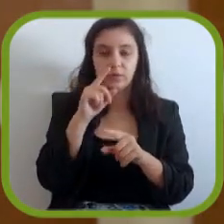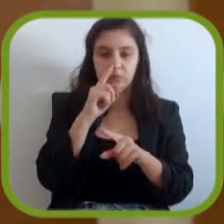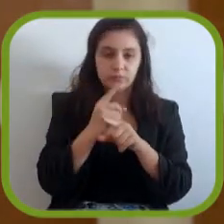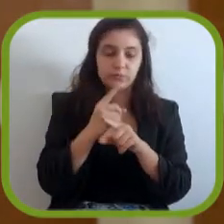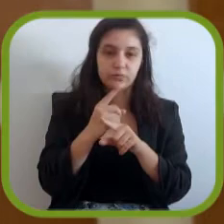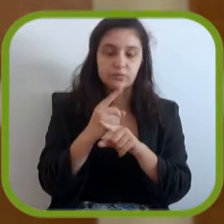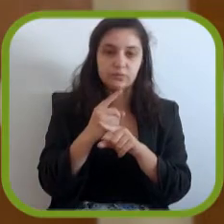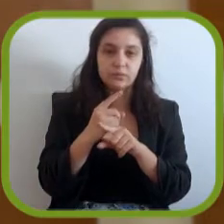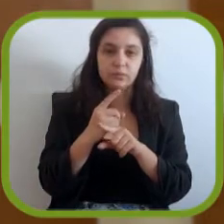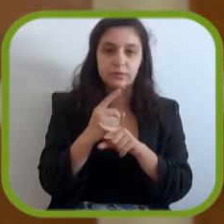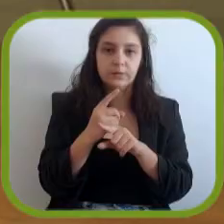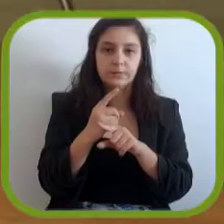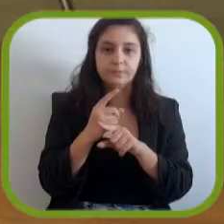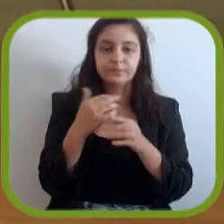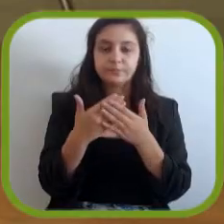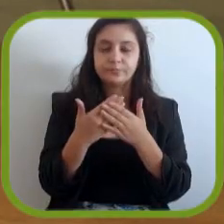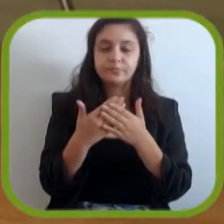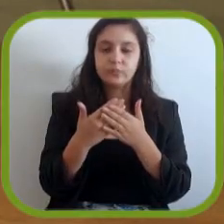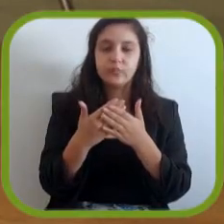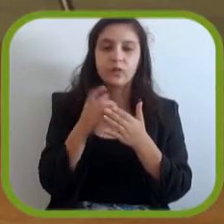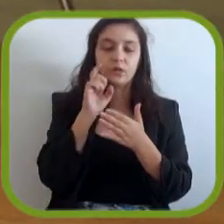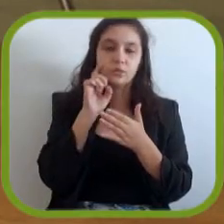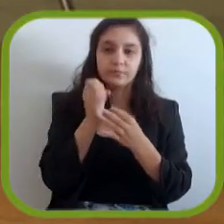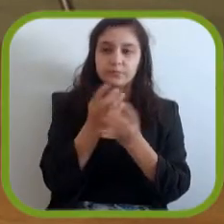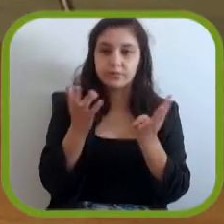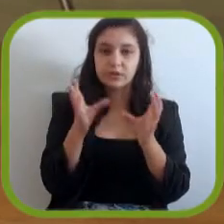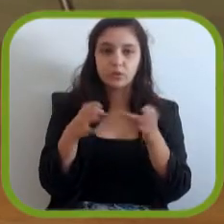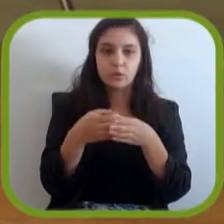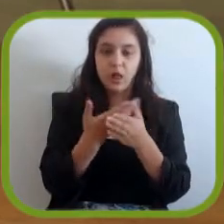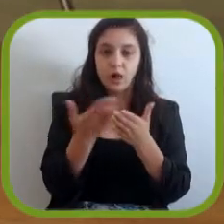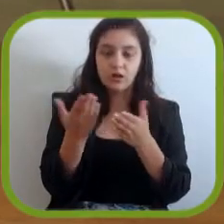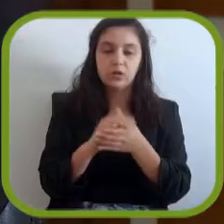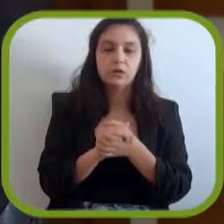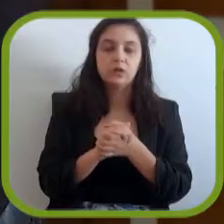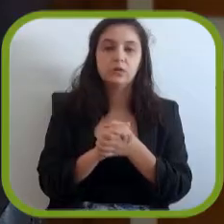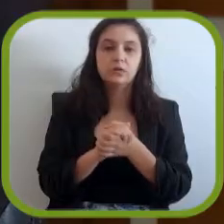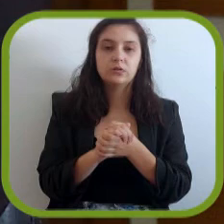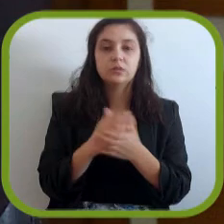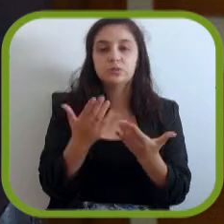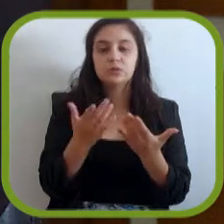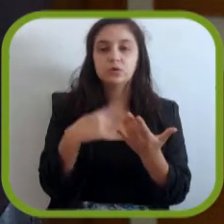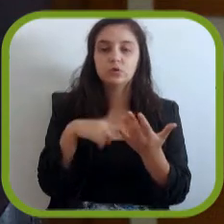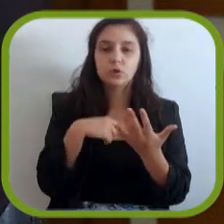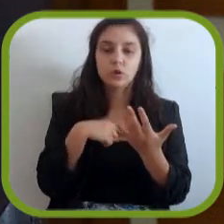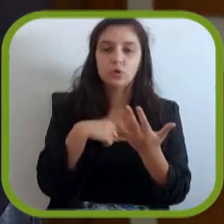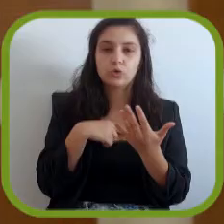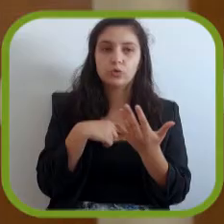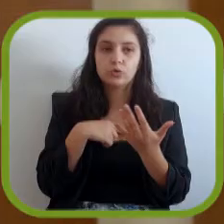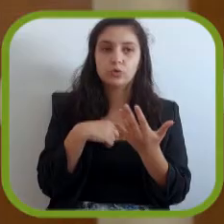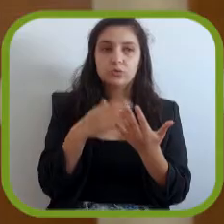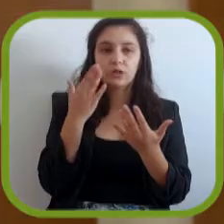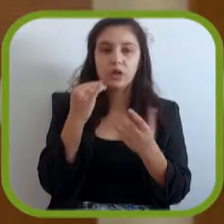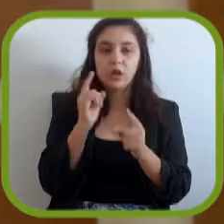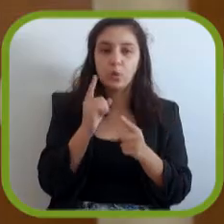que salvaguardamos as necessidades de segurança das pessoas que fazem parte da equipa. Aquilo que nós procuramos fazer é